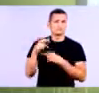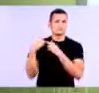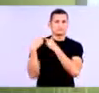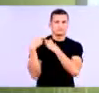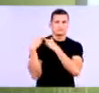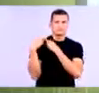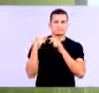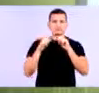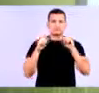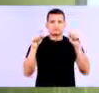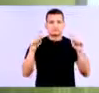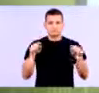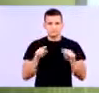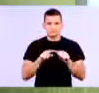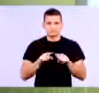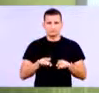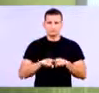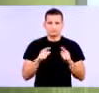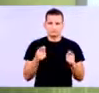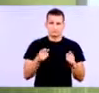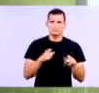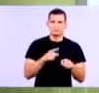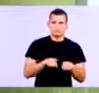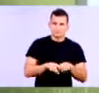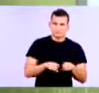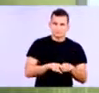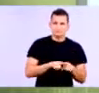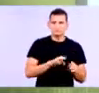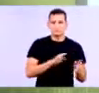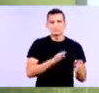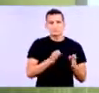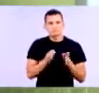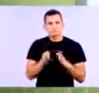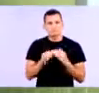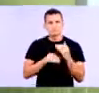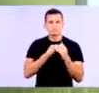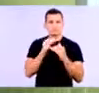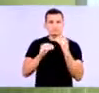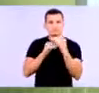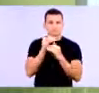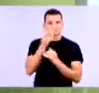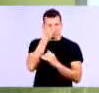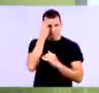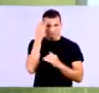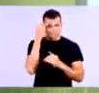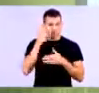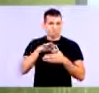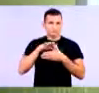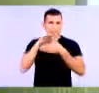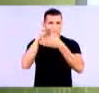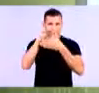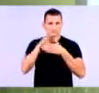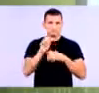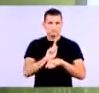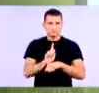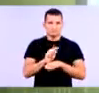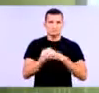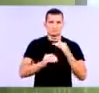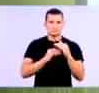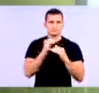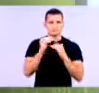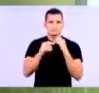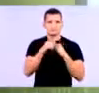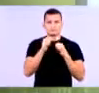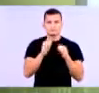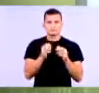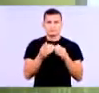mas também, durante esse processo, a pessoa que está à frente, gerenciando esse processo, ela poderá estar